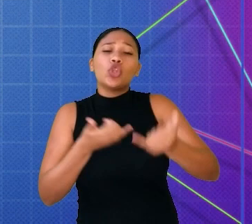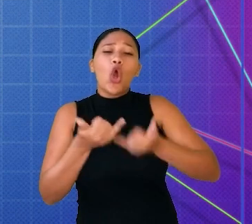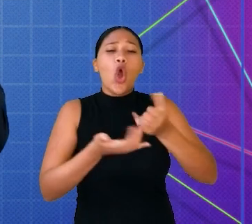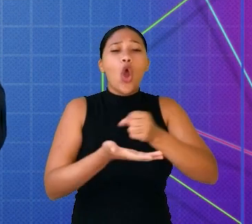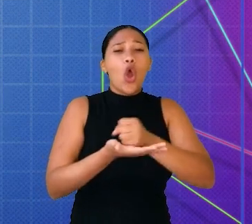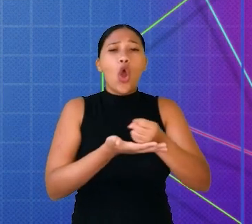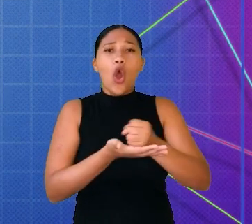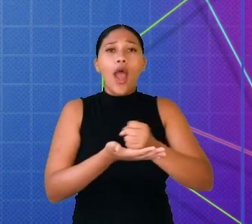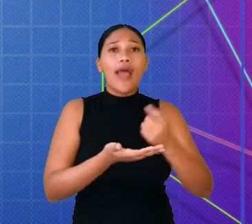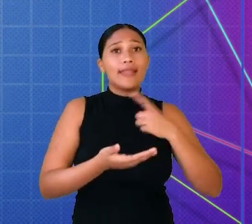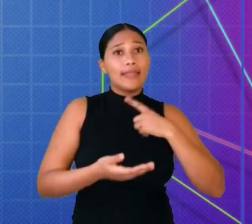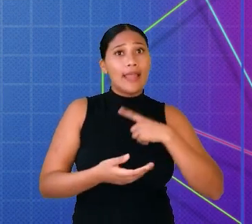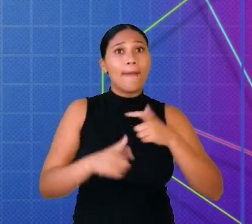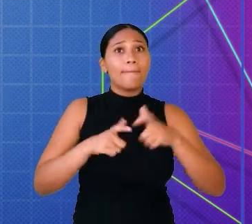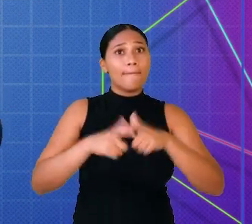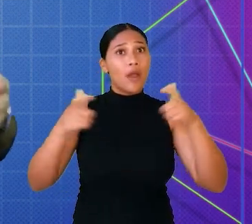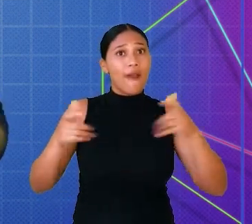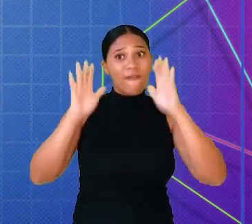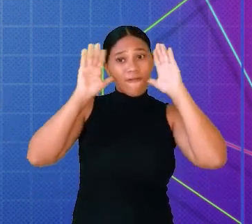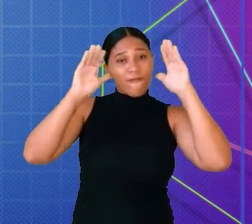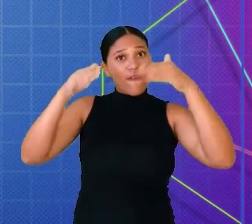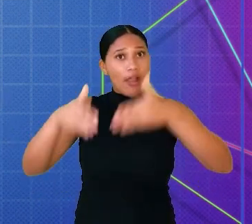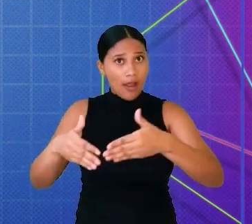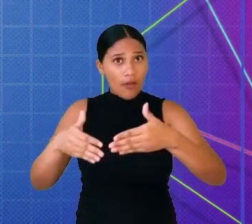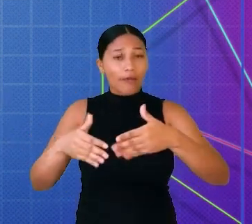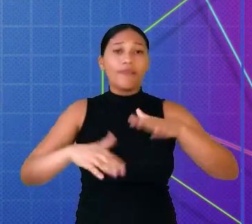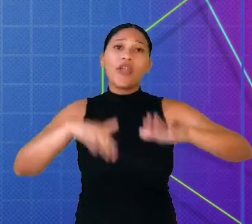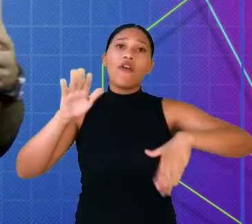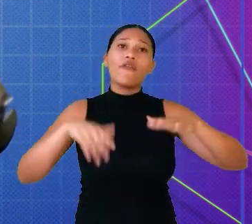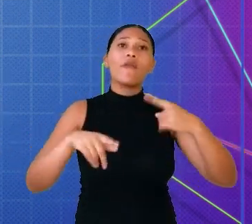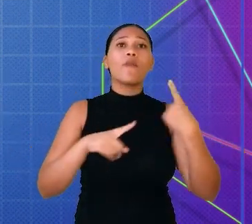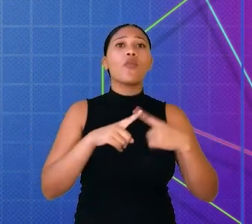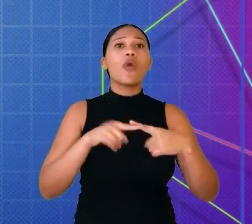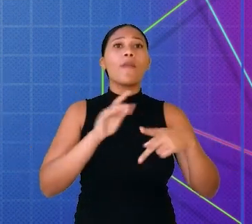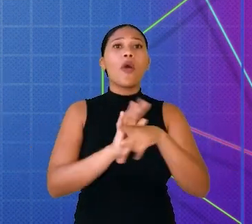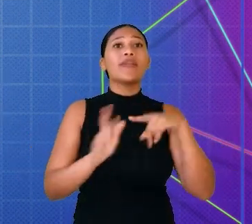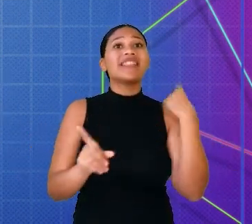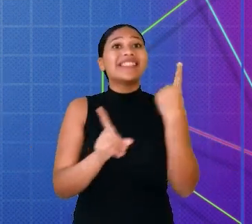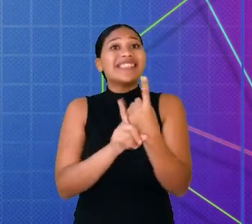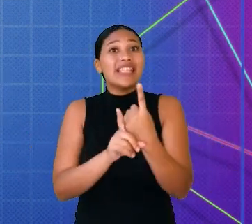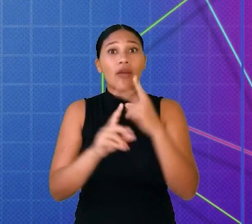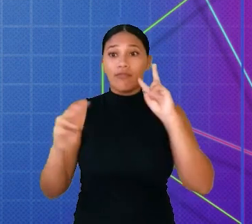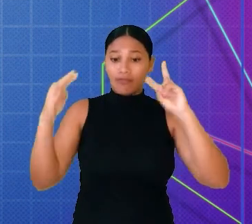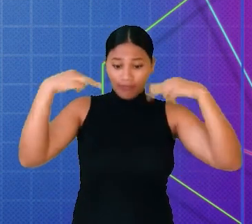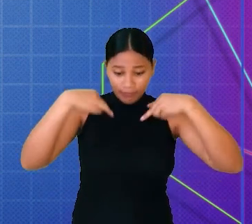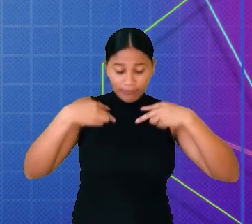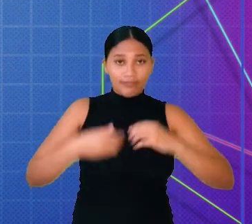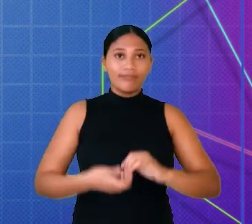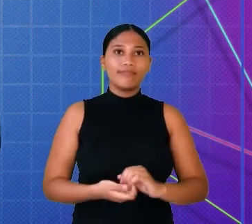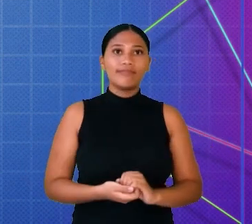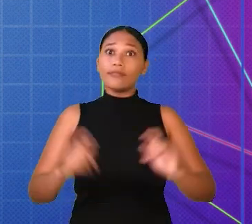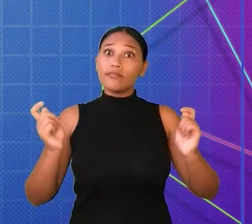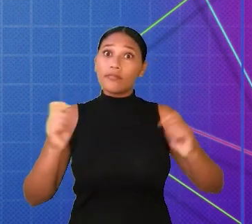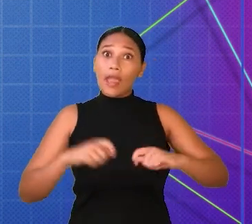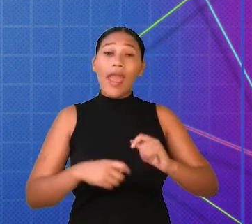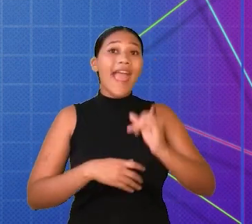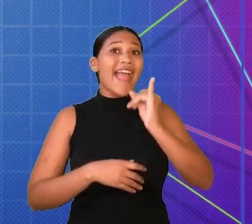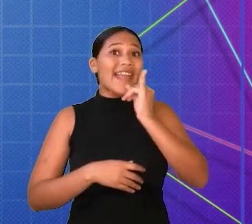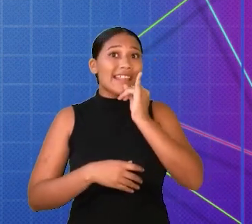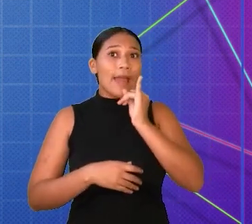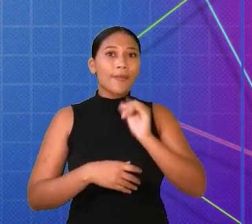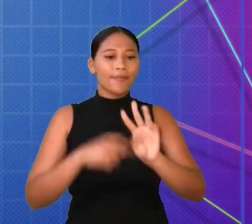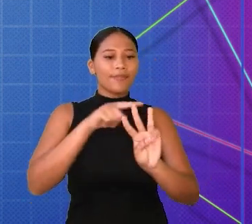tomam grande parte desse cenário, tendo um público muito fiel, talvez por conta do fator de identificação que existe entre os